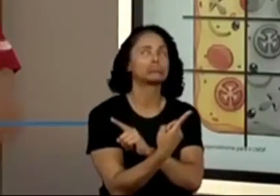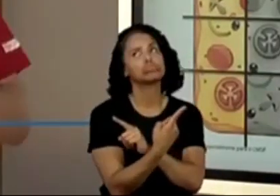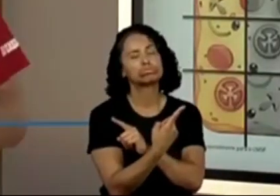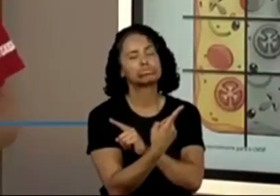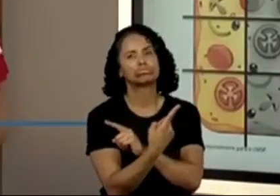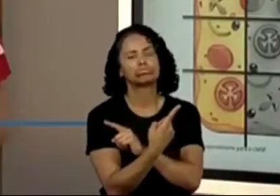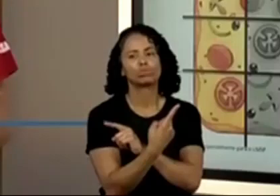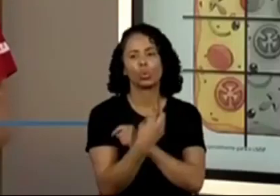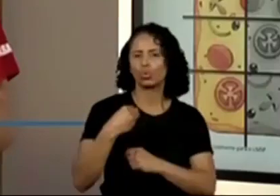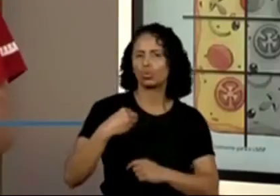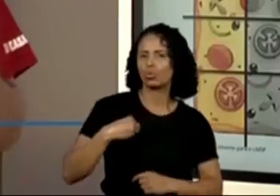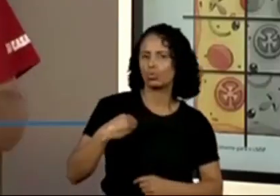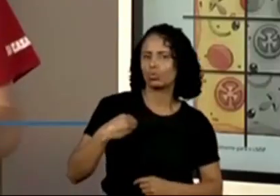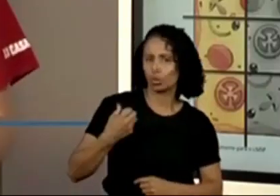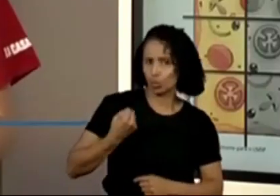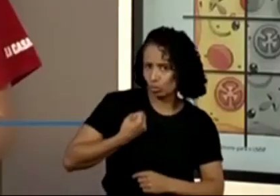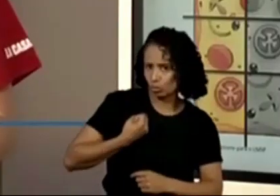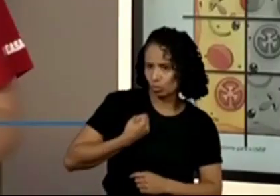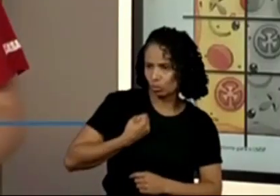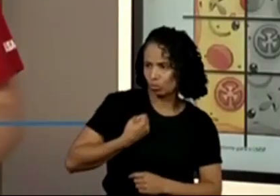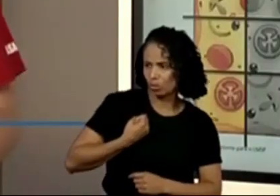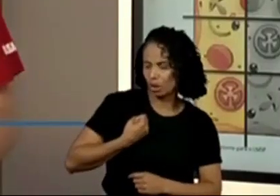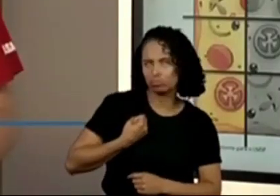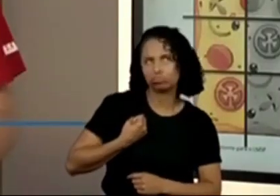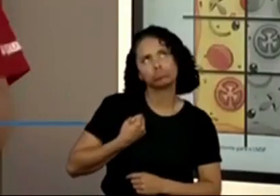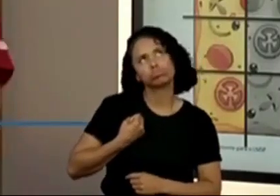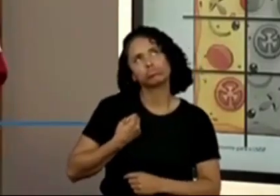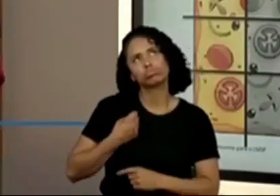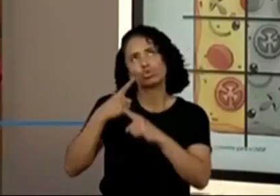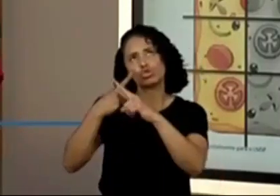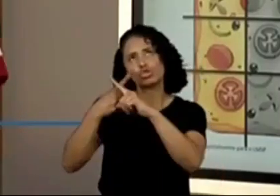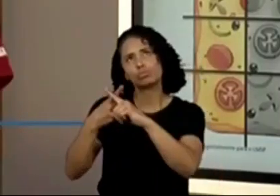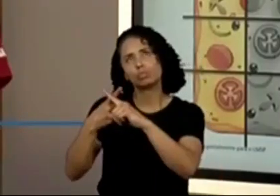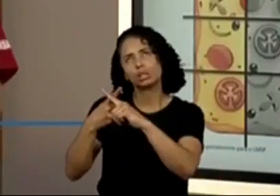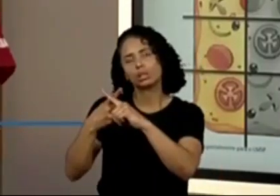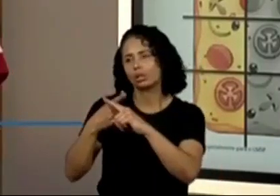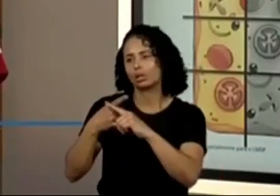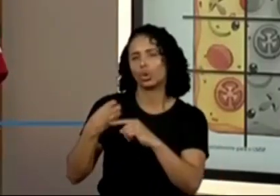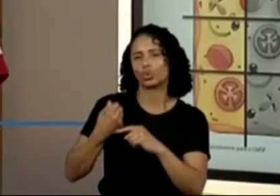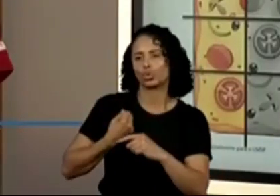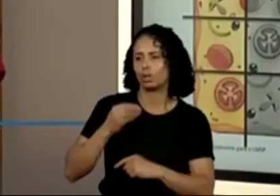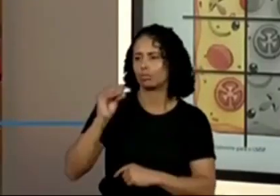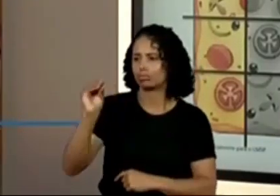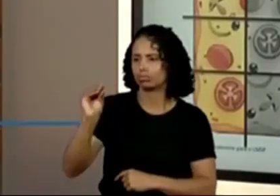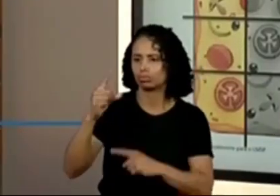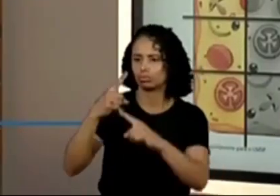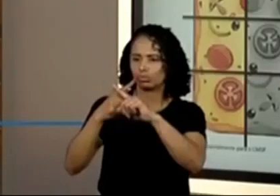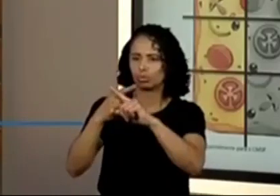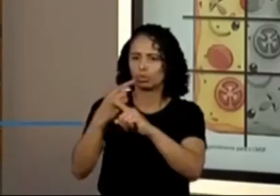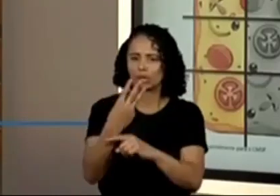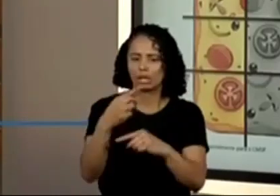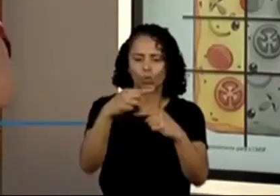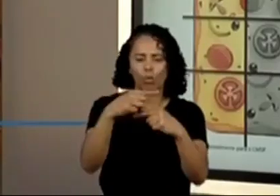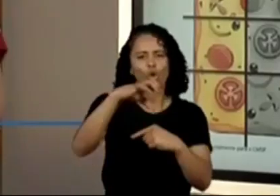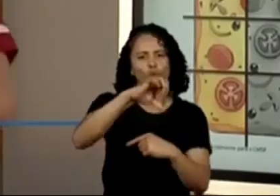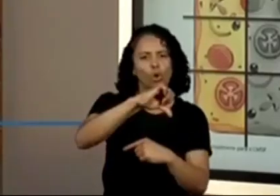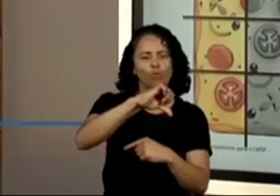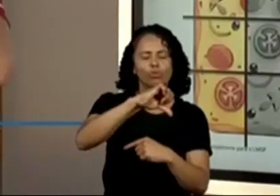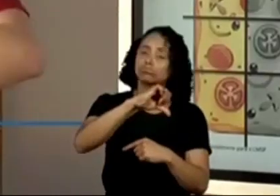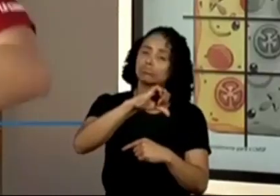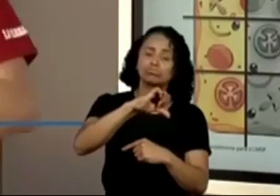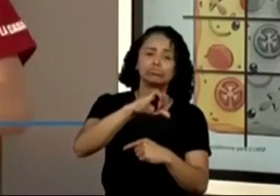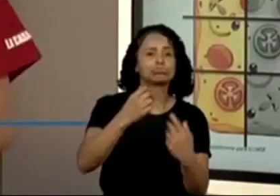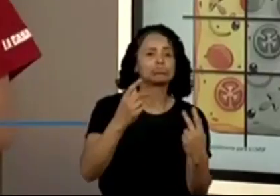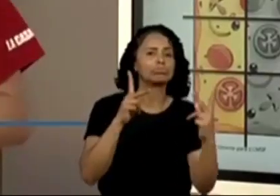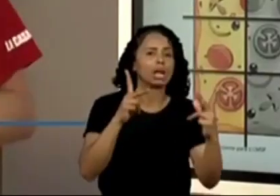que é o caminho mais fácil, daria 9. Então eu penso assim, ó, 3, 6, 9. Então eu tenho 3 pedaços aí. É